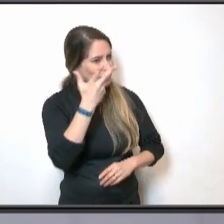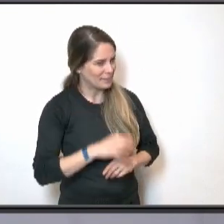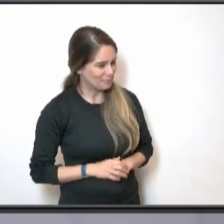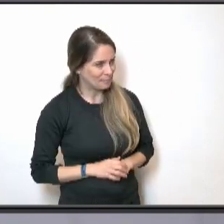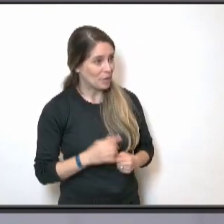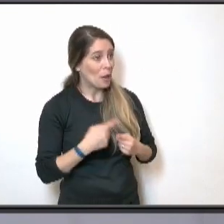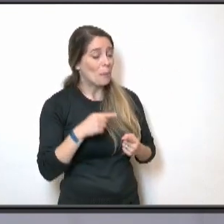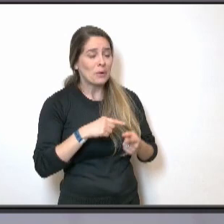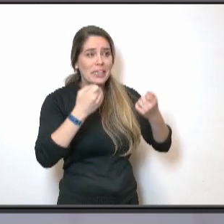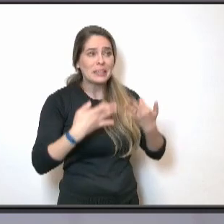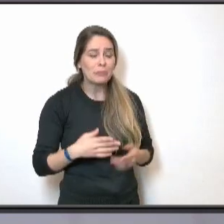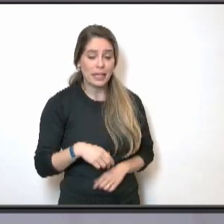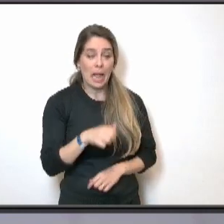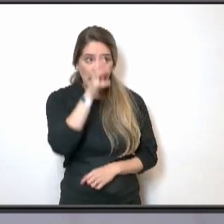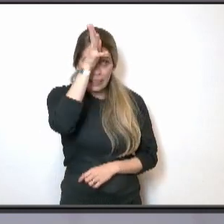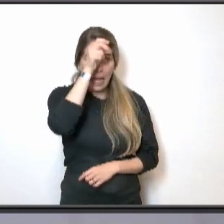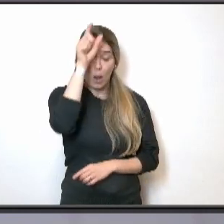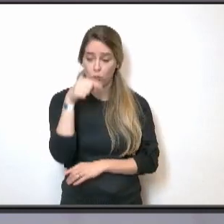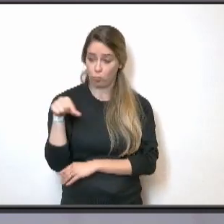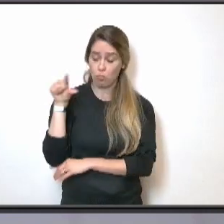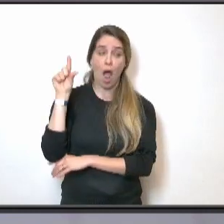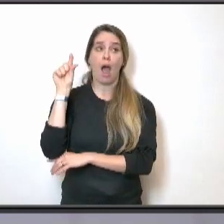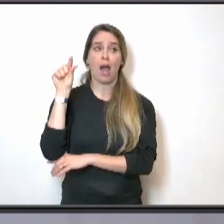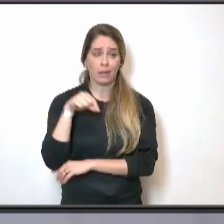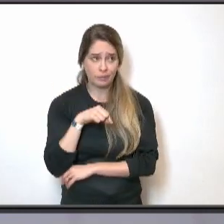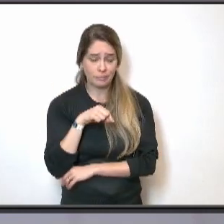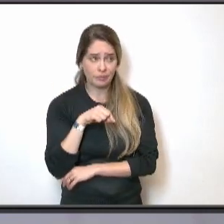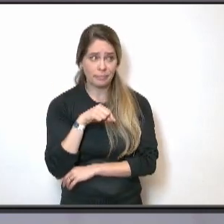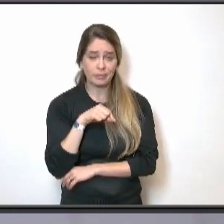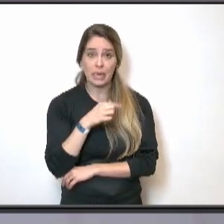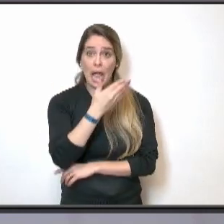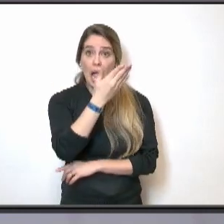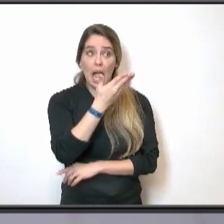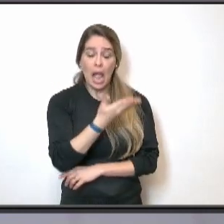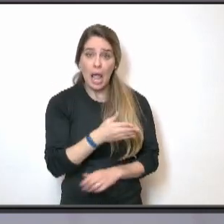cantou, o olhar de Pedro se encontrou com o olhar de Jesus.